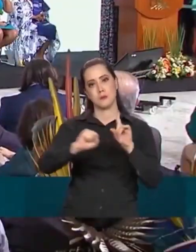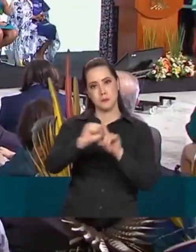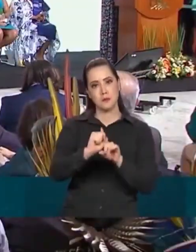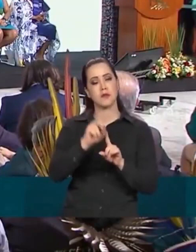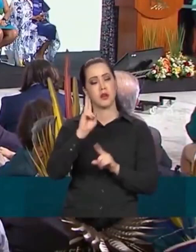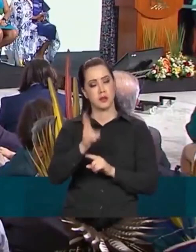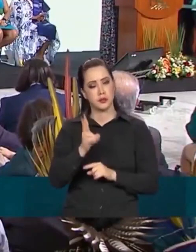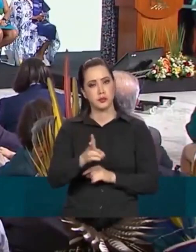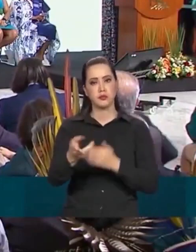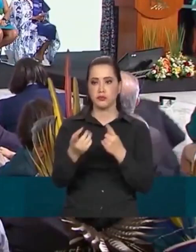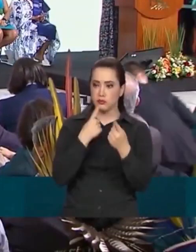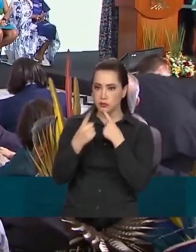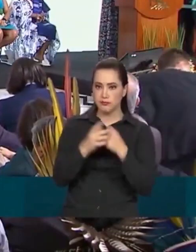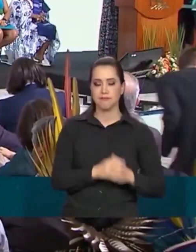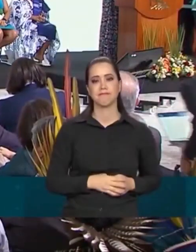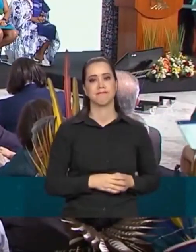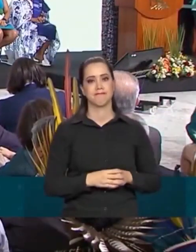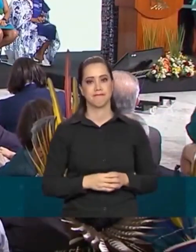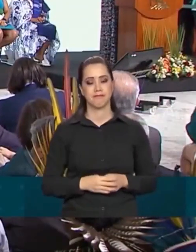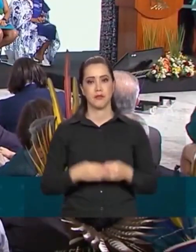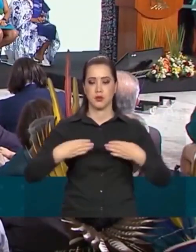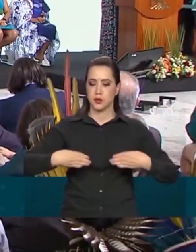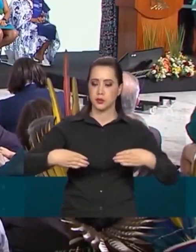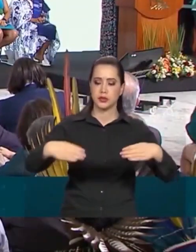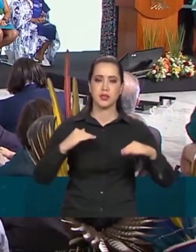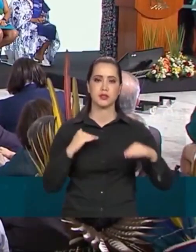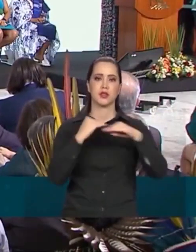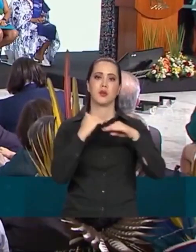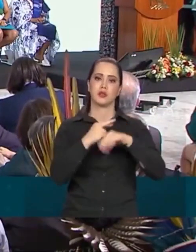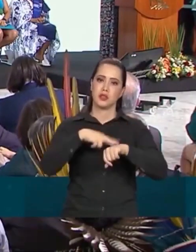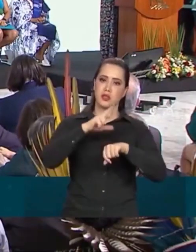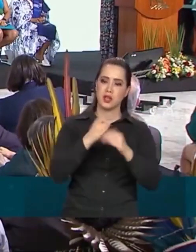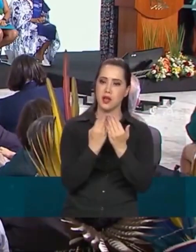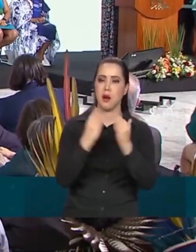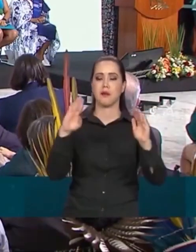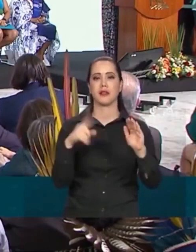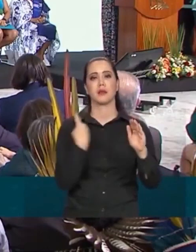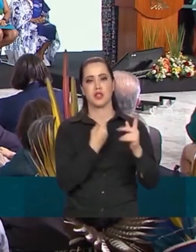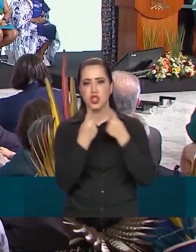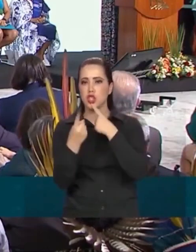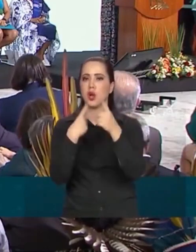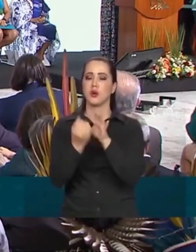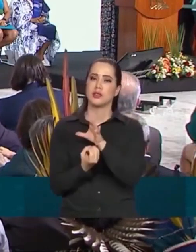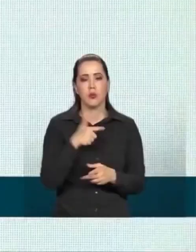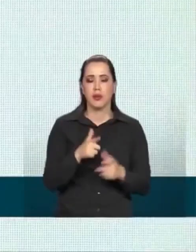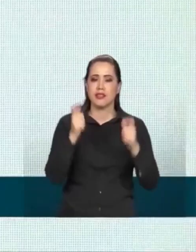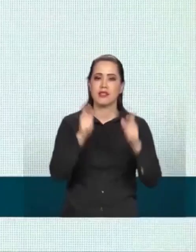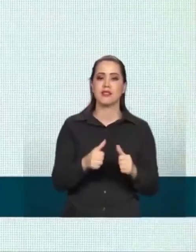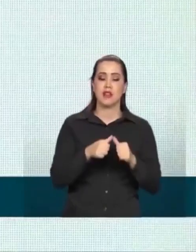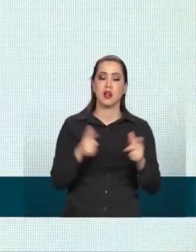Marielle Franco vereadora do Rio de Janeiro assassinada no dia 14 de Março de 2018